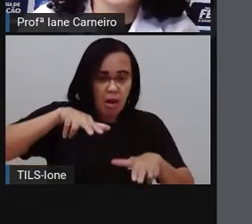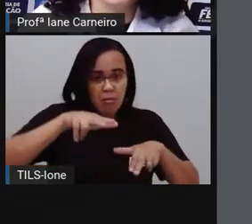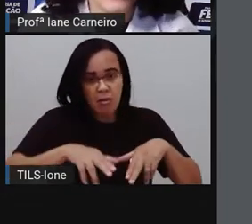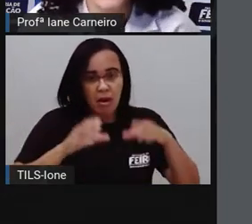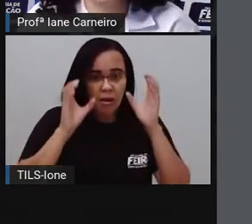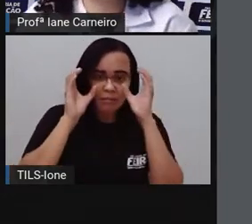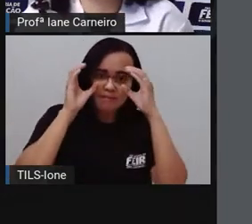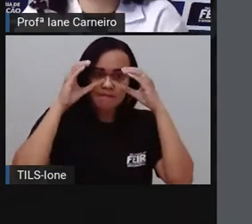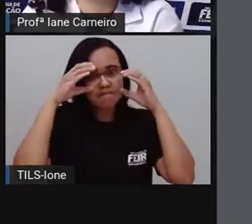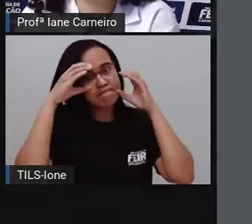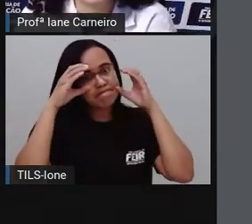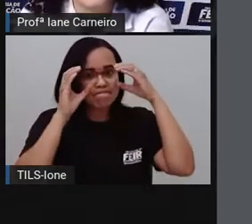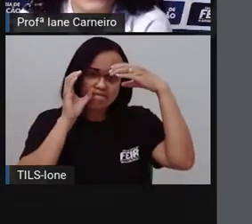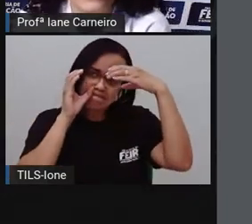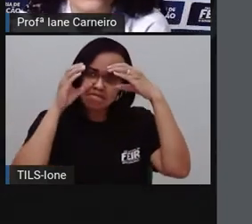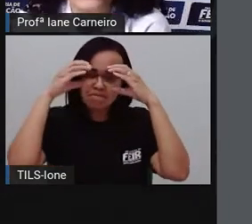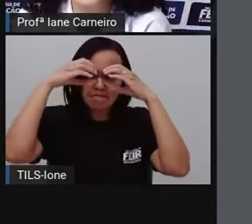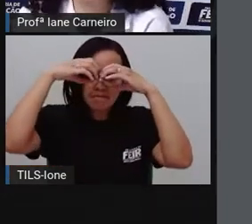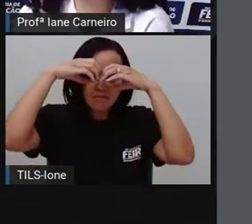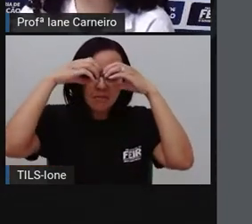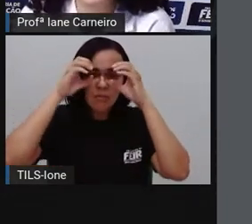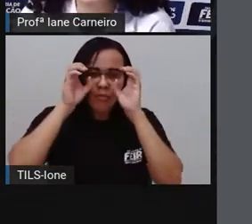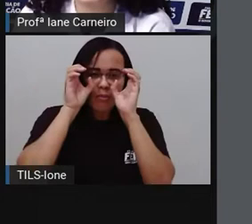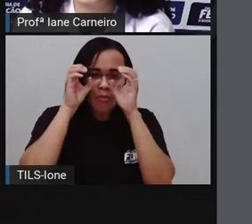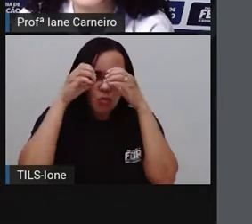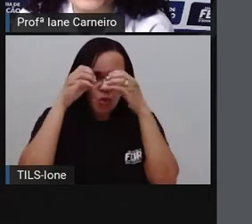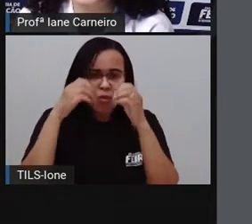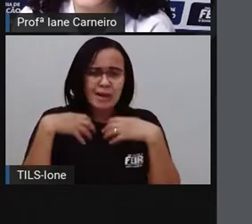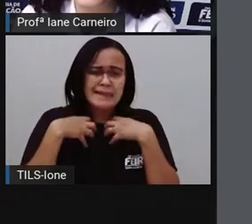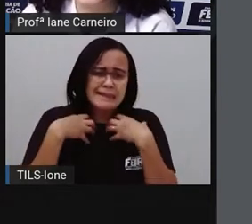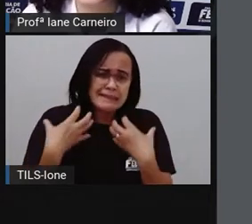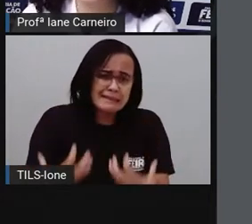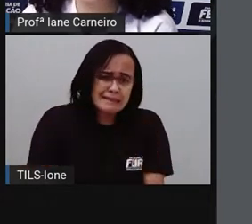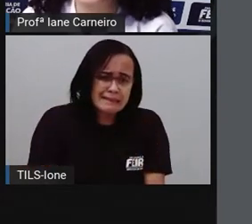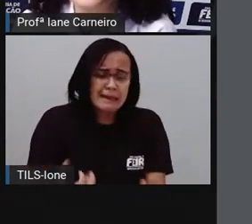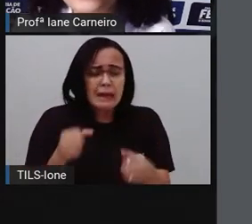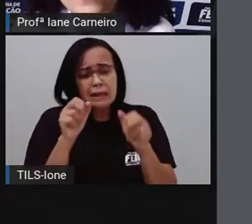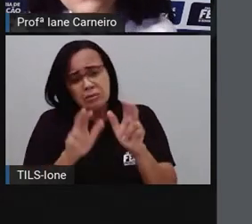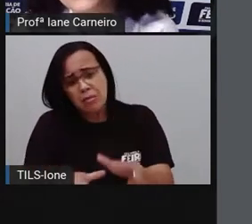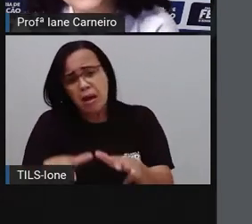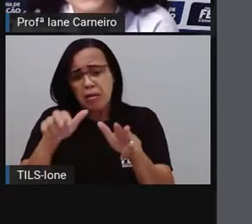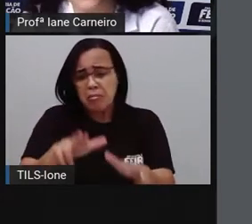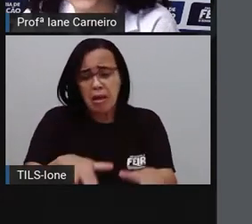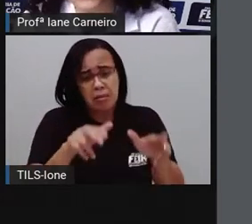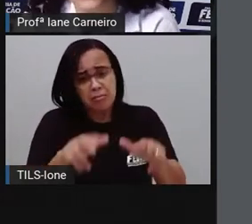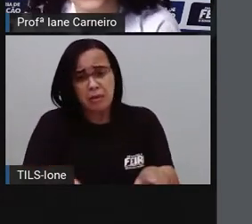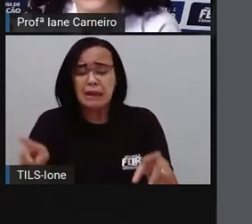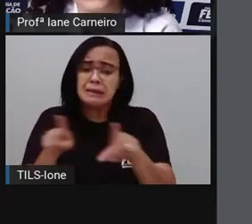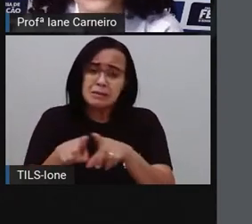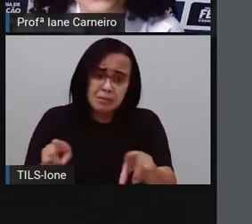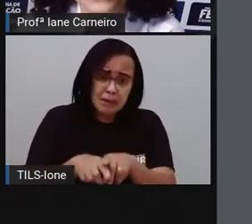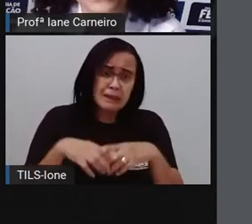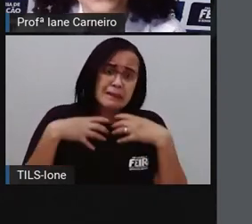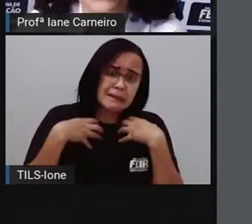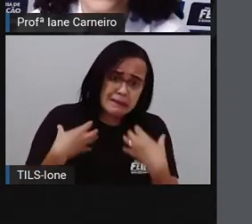cansado do longo passeio. E mais cansado ainda de tanto mudar de cor.